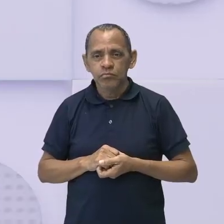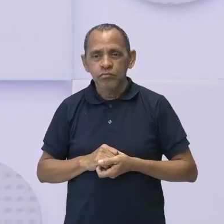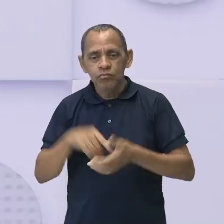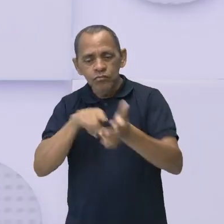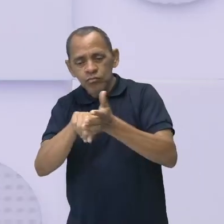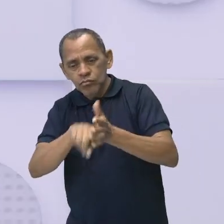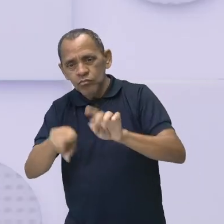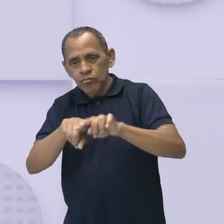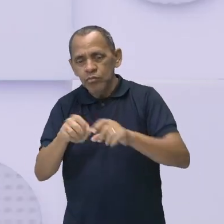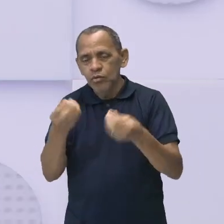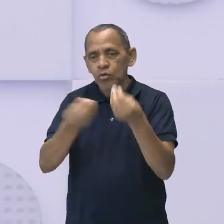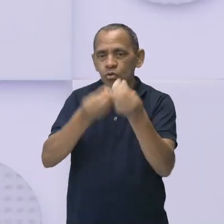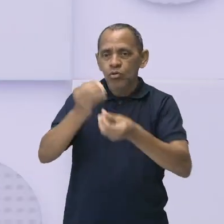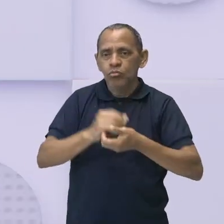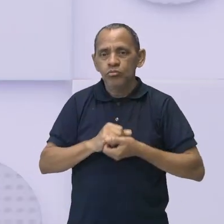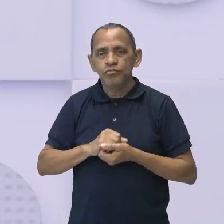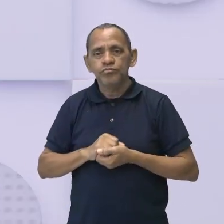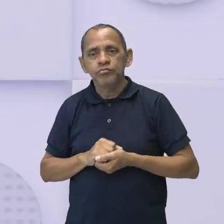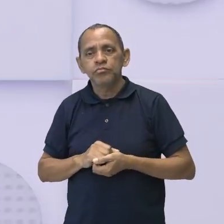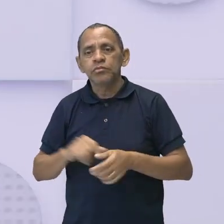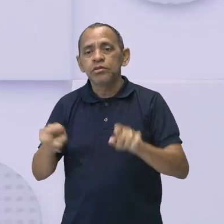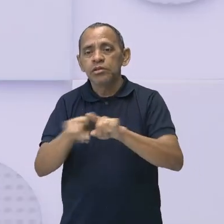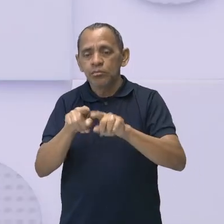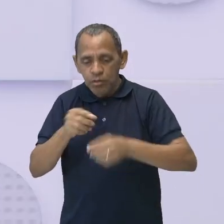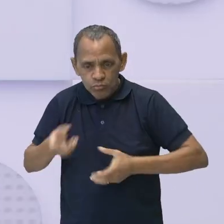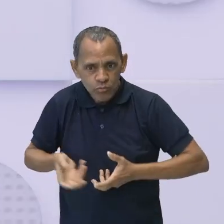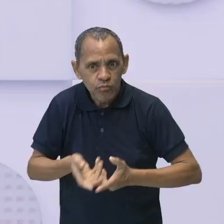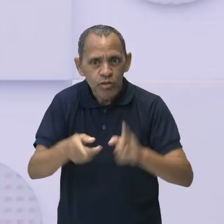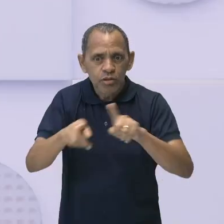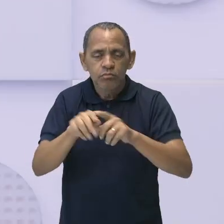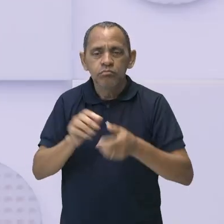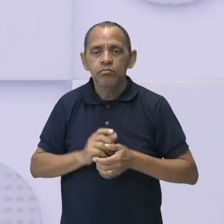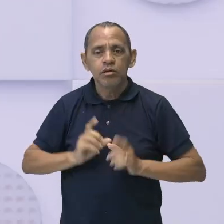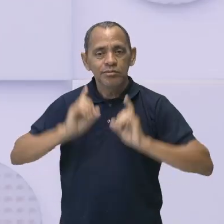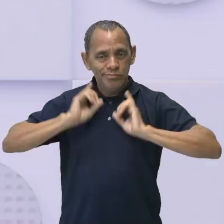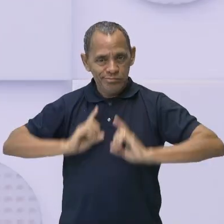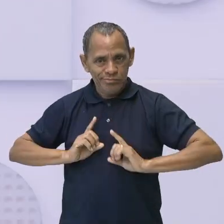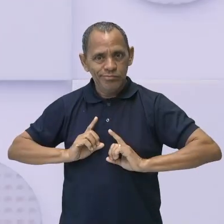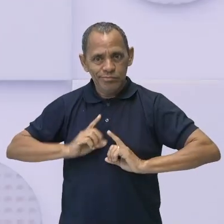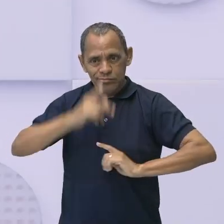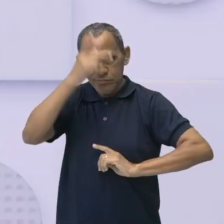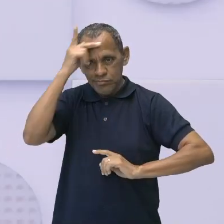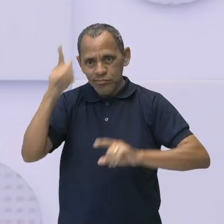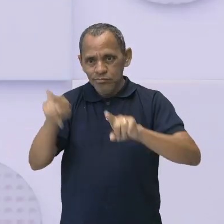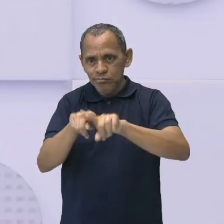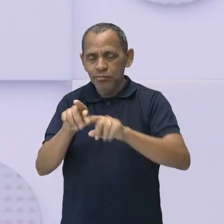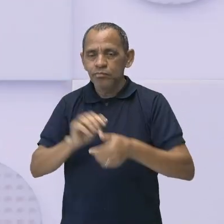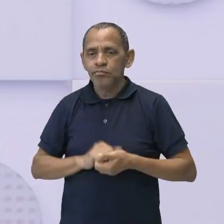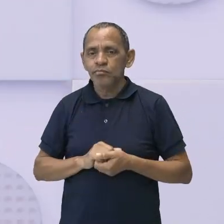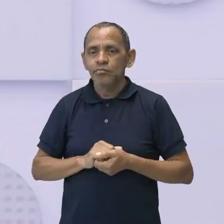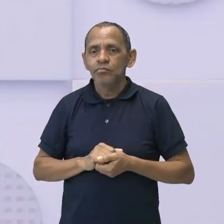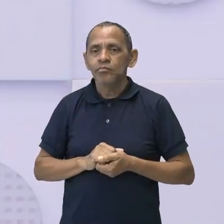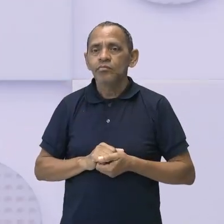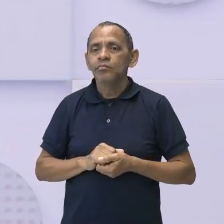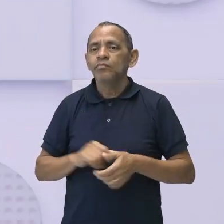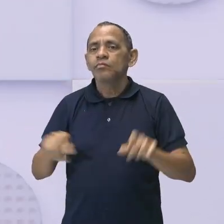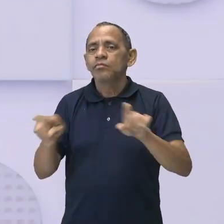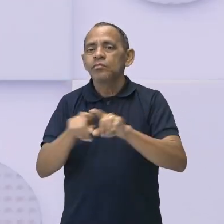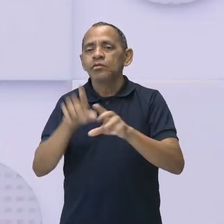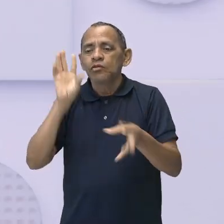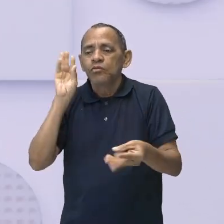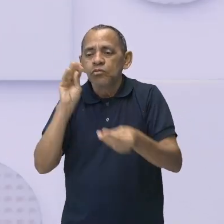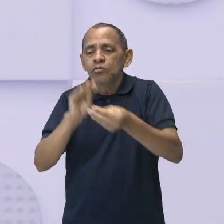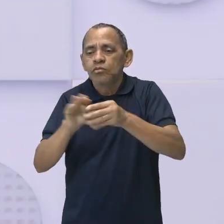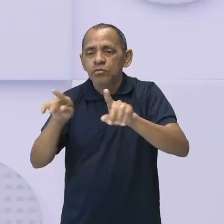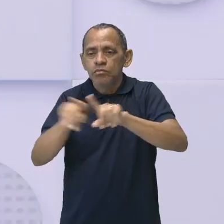potente, muito atual, é sobre o tema das mudanças climáticas e bioéticas, né? A responsabilidade ética